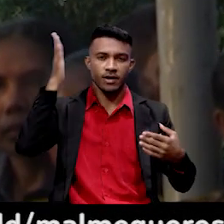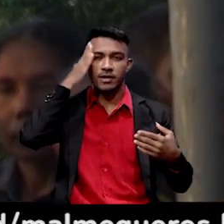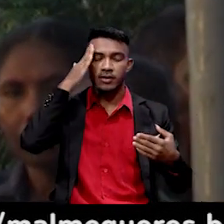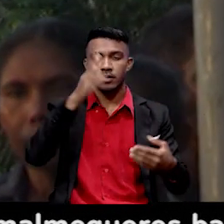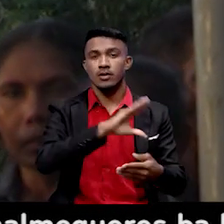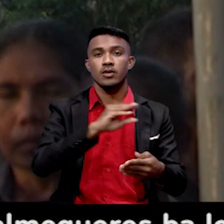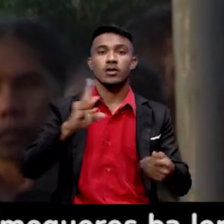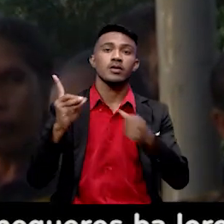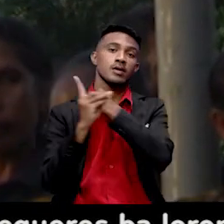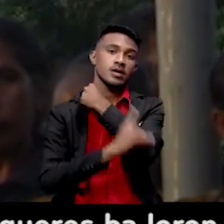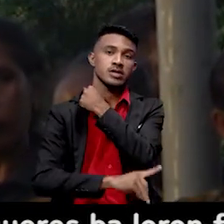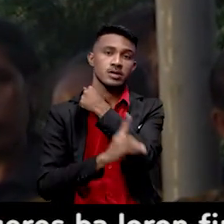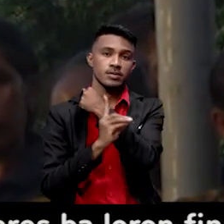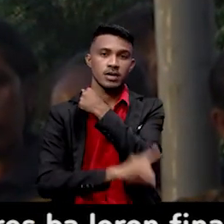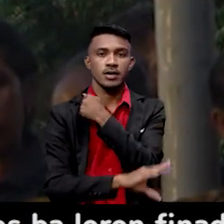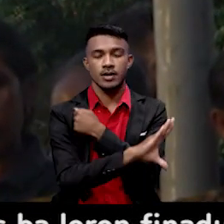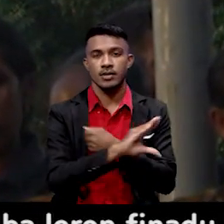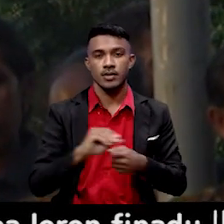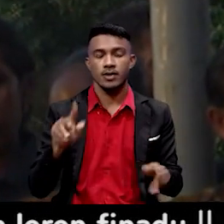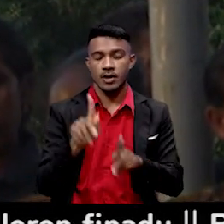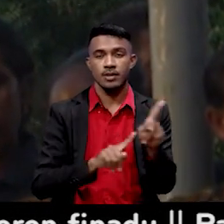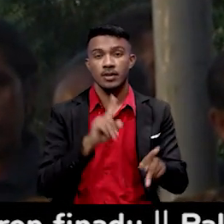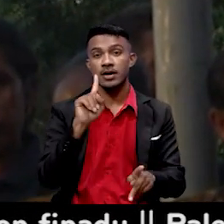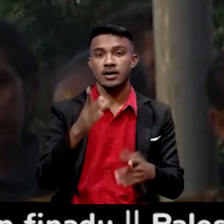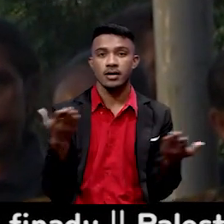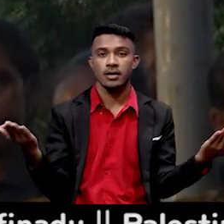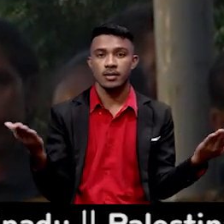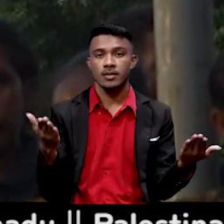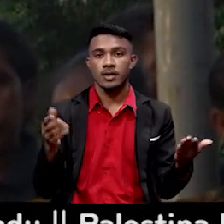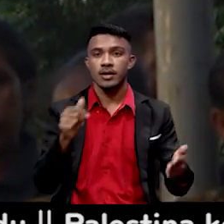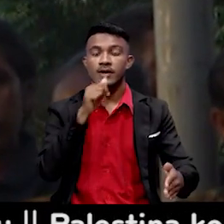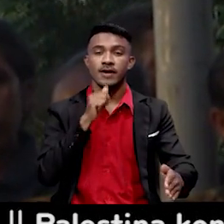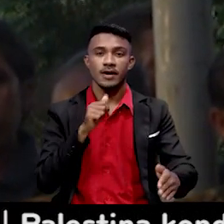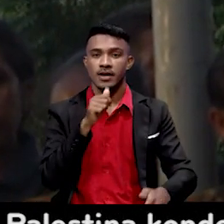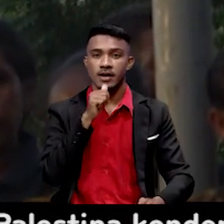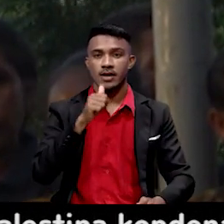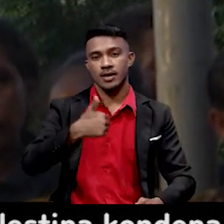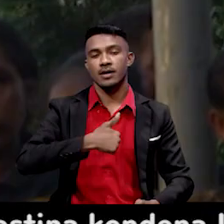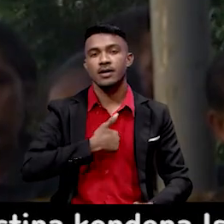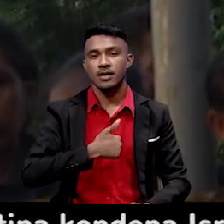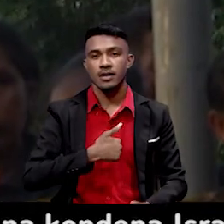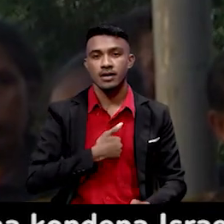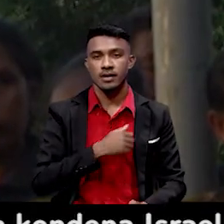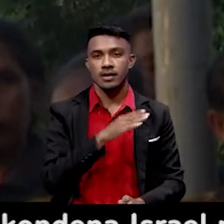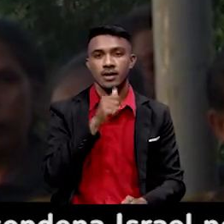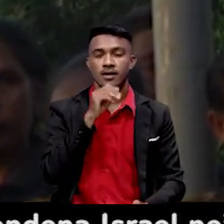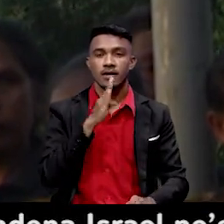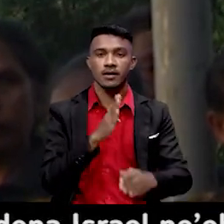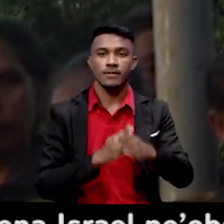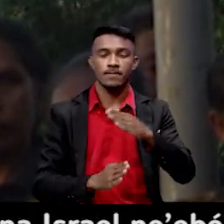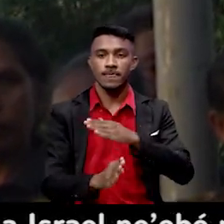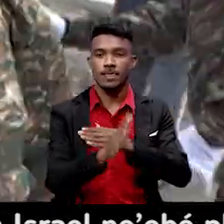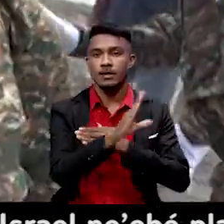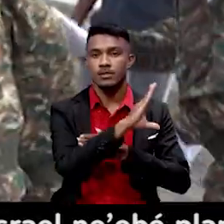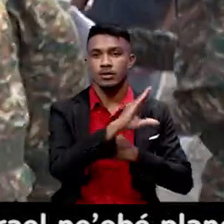disciplina, é mais um bem a craicam, até nem a domino, até nem ajuda malu